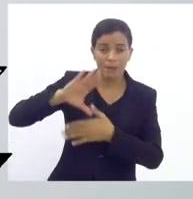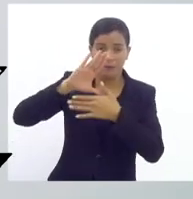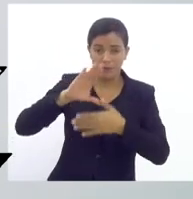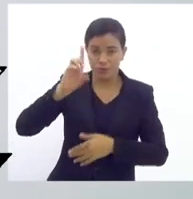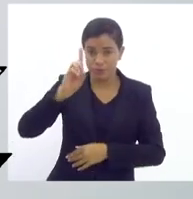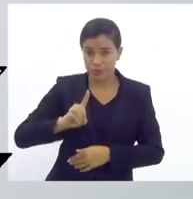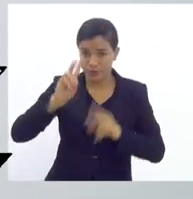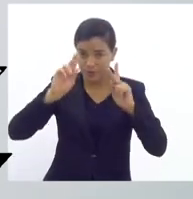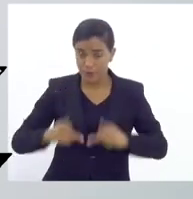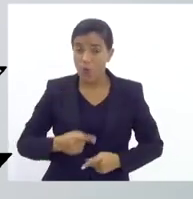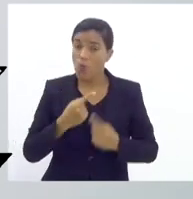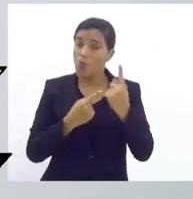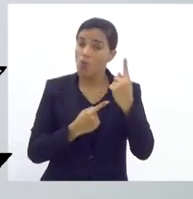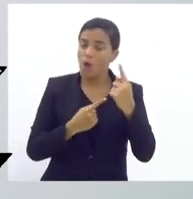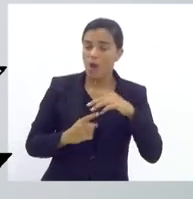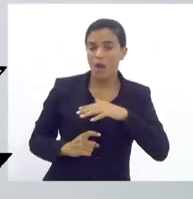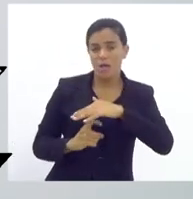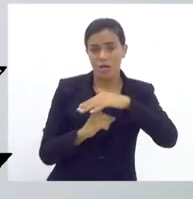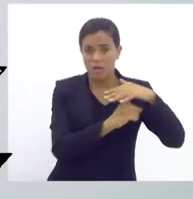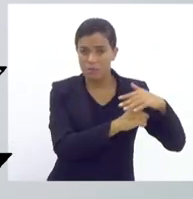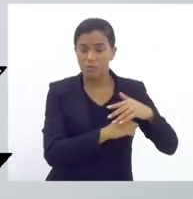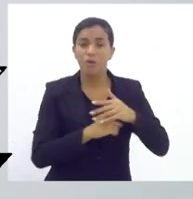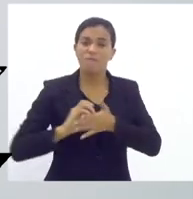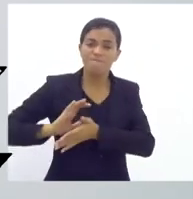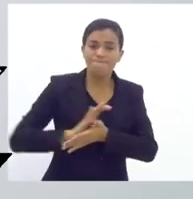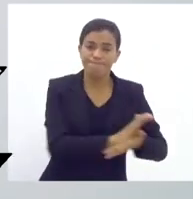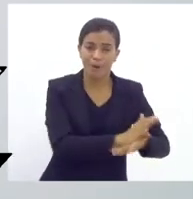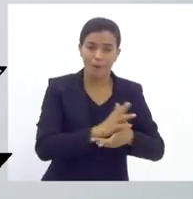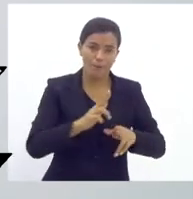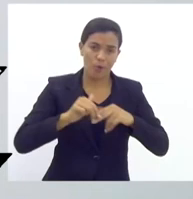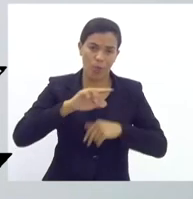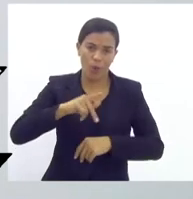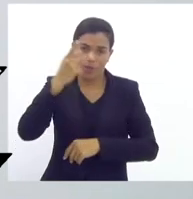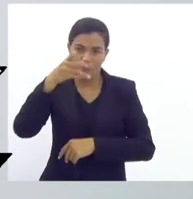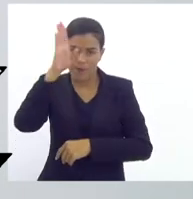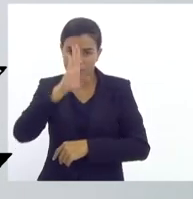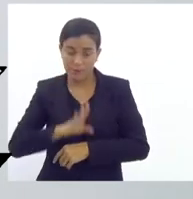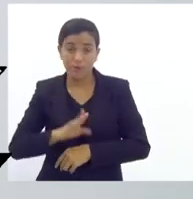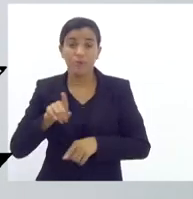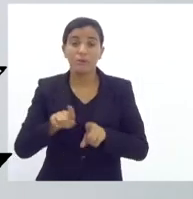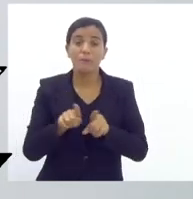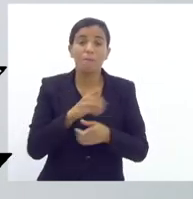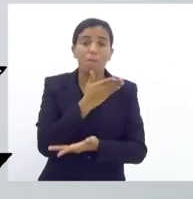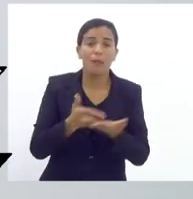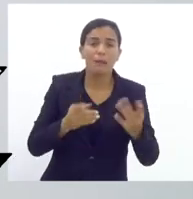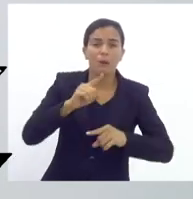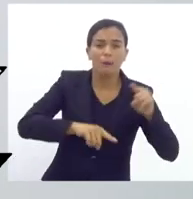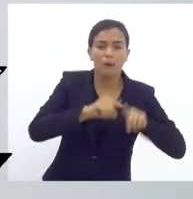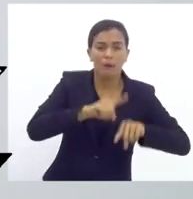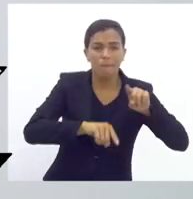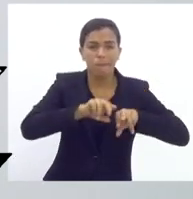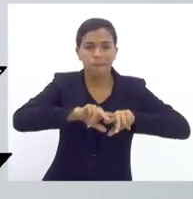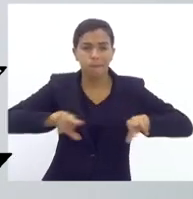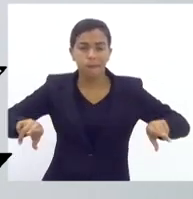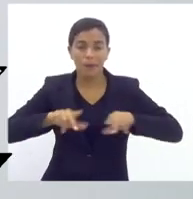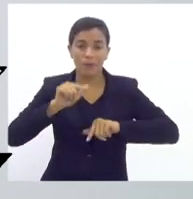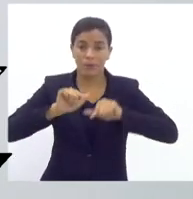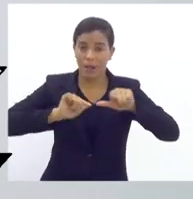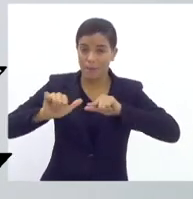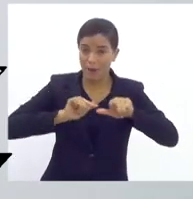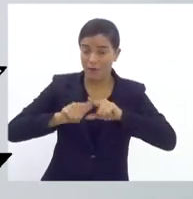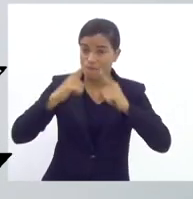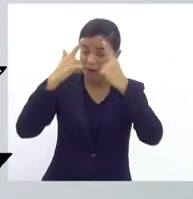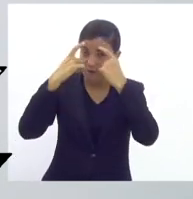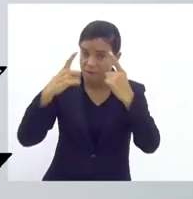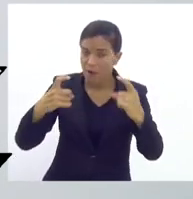que é um ambulante que sofreu xenofobia perdeu todos os seus instrumentos de trabalho foi violentamente